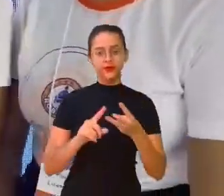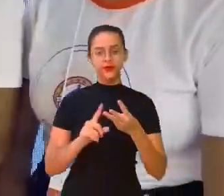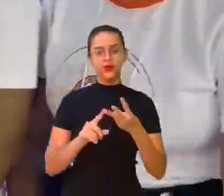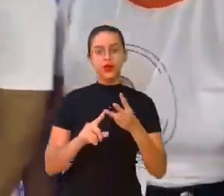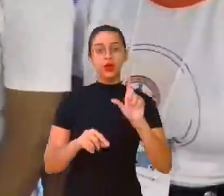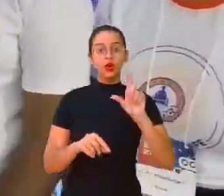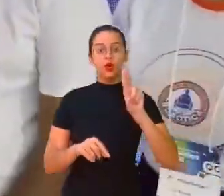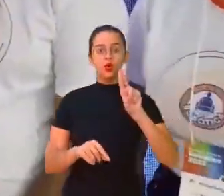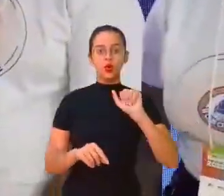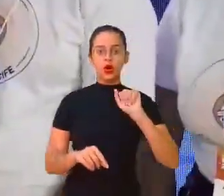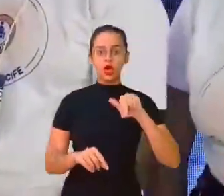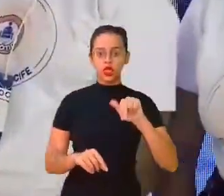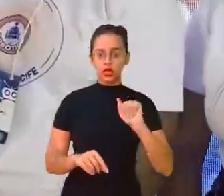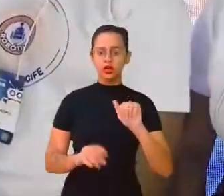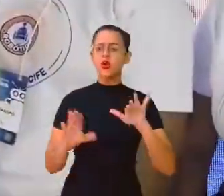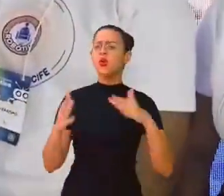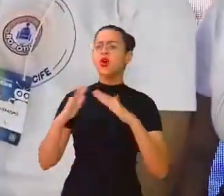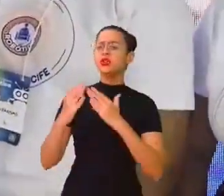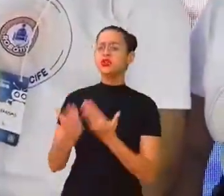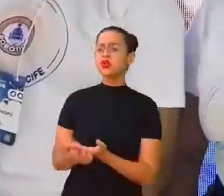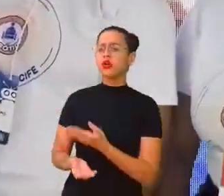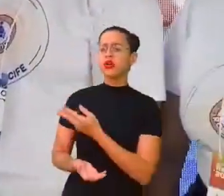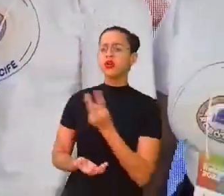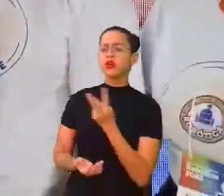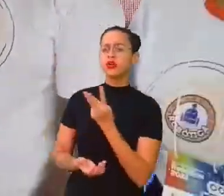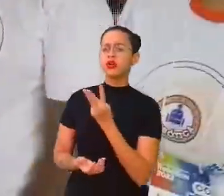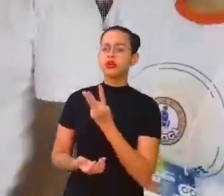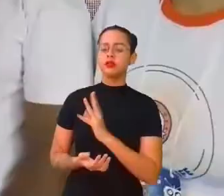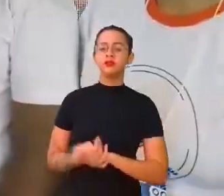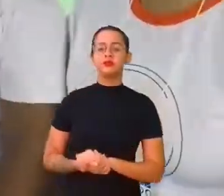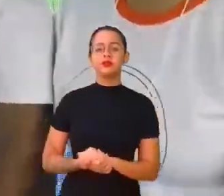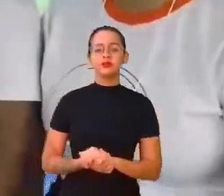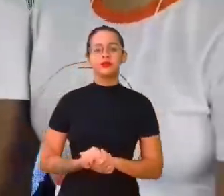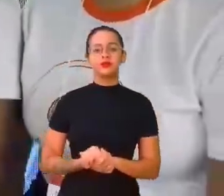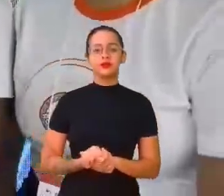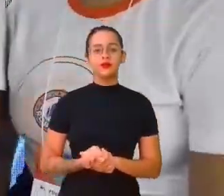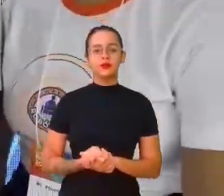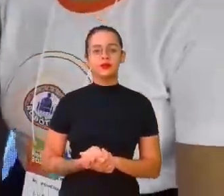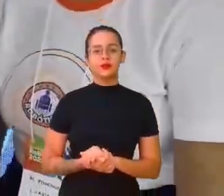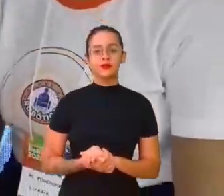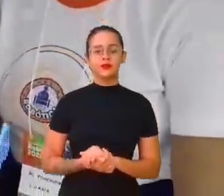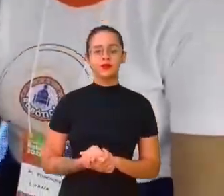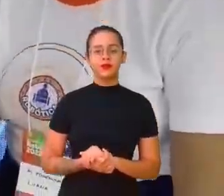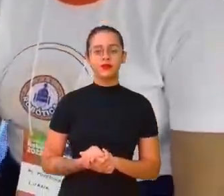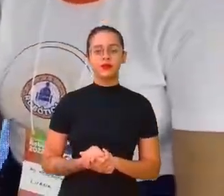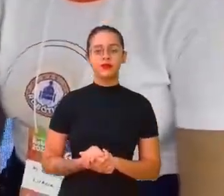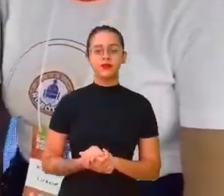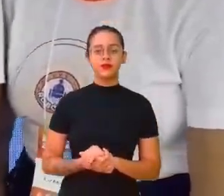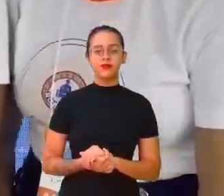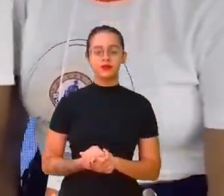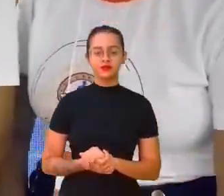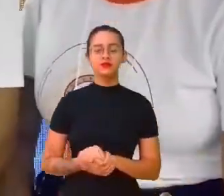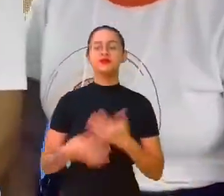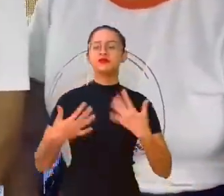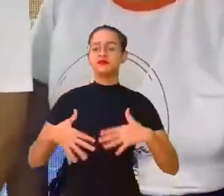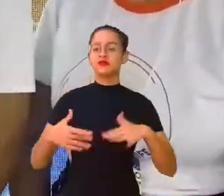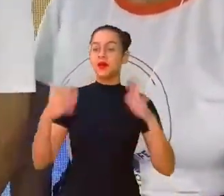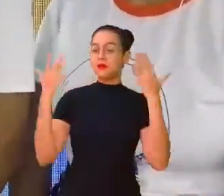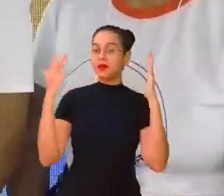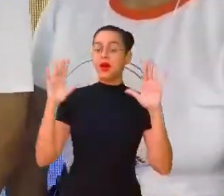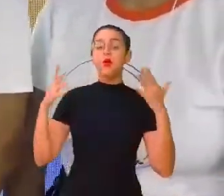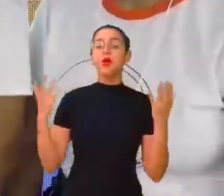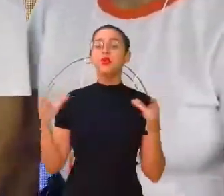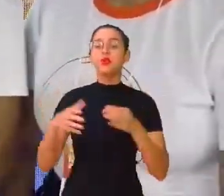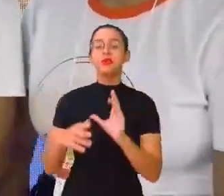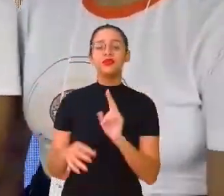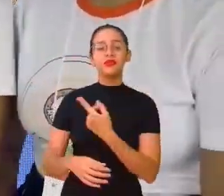Vitória. E qual é a escola das moças? Arquiteta Alexandre Muniz de Oliveira. Olha, parabéns. E qual é a turma